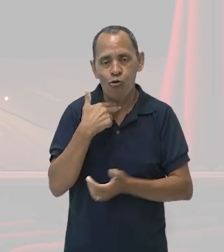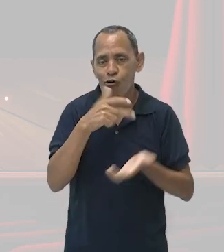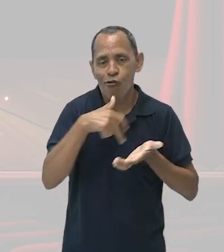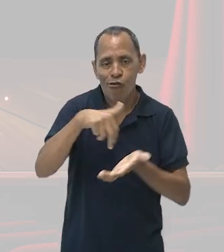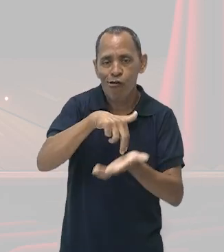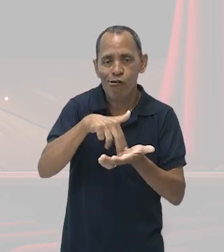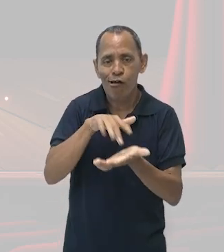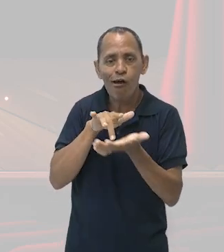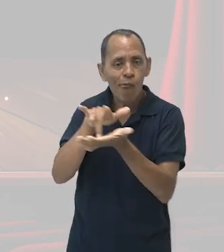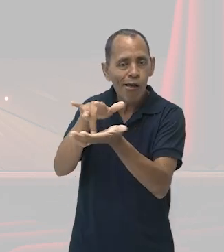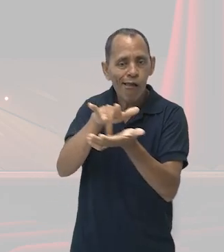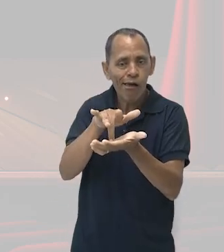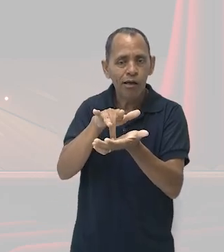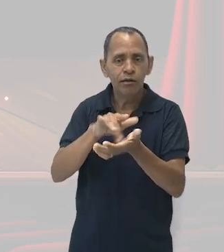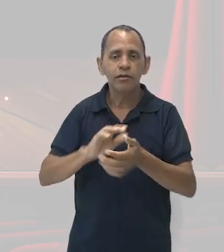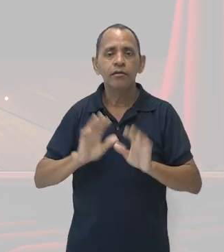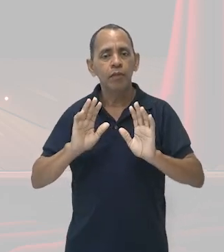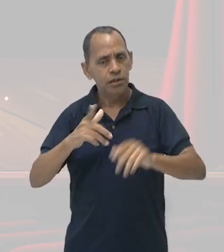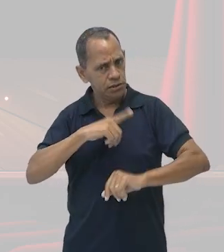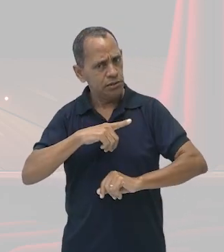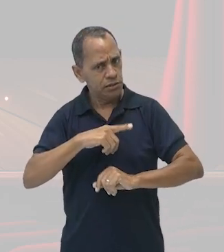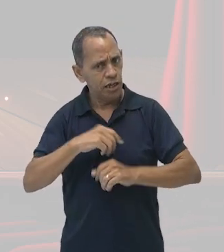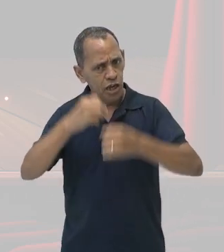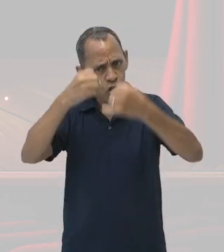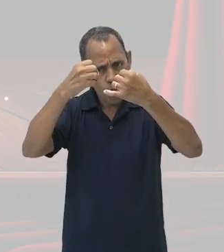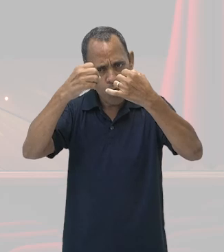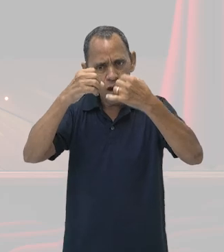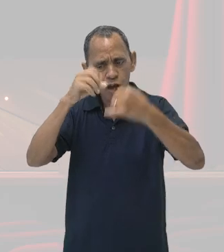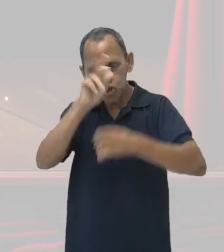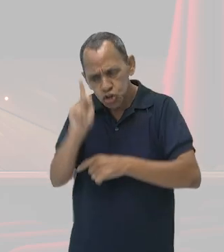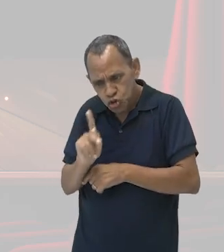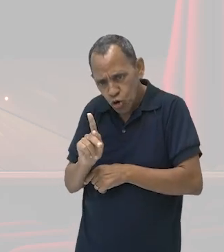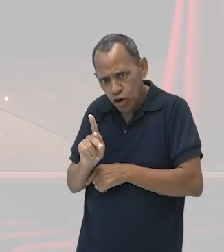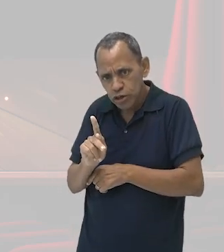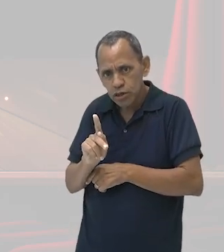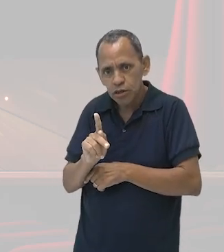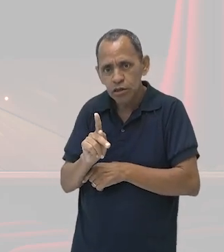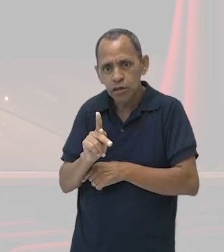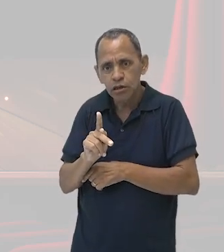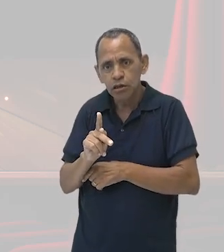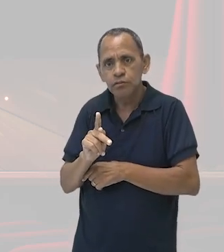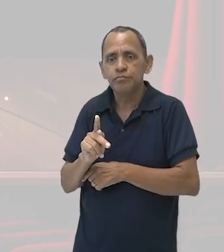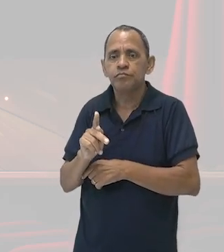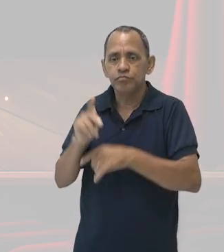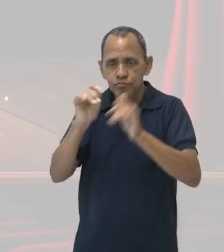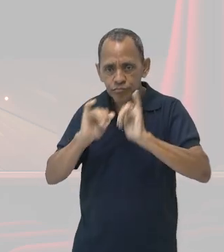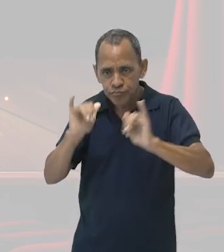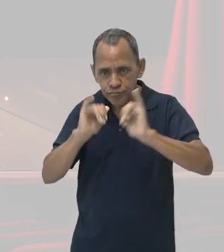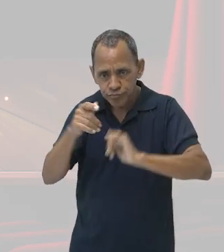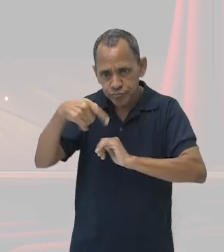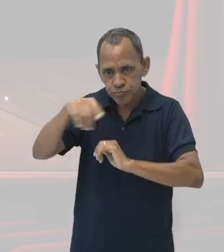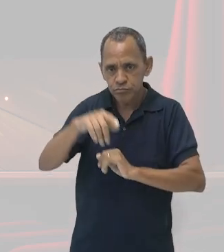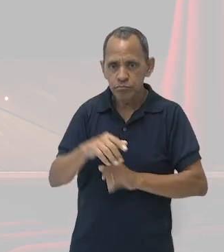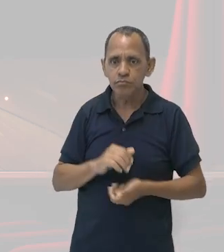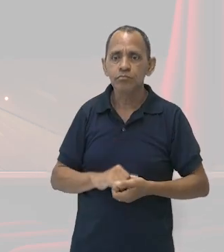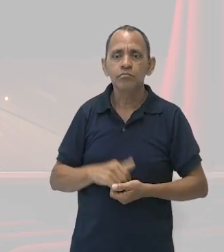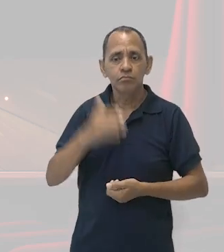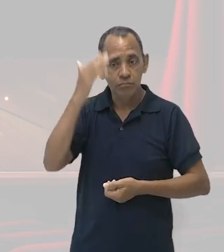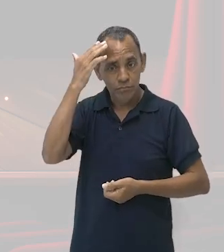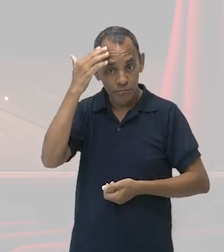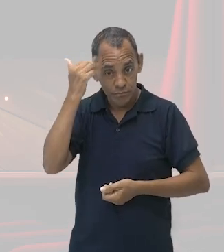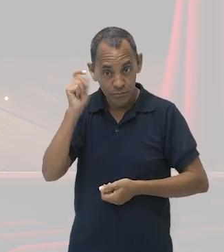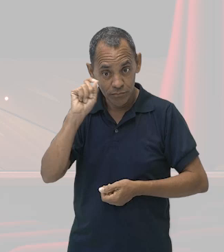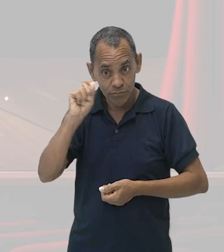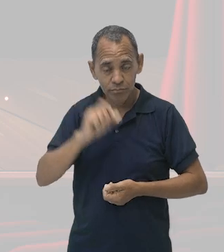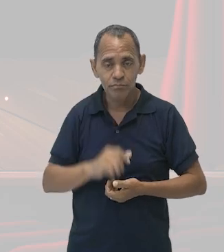eu tenho uma história para contar para vocês. Vocês sabiam que lá no início da criação do balé, quem tinha